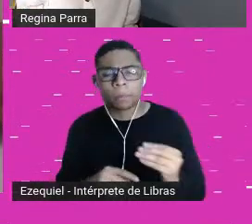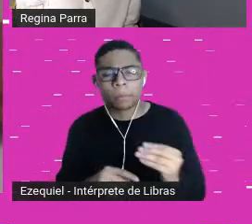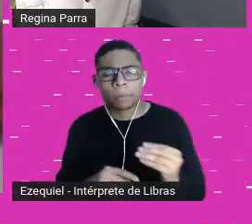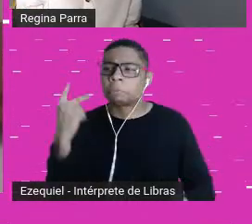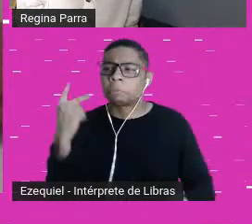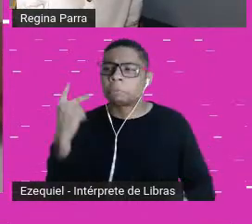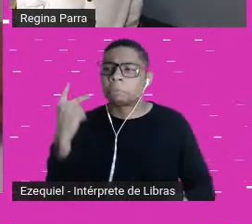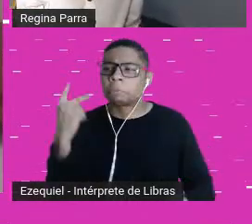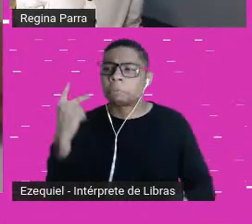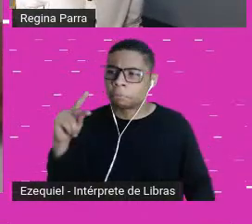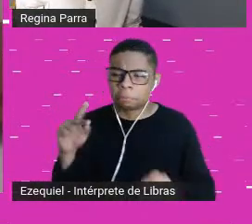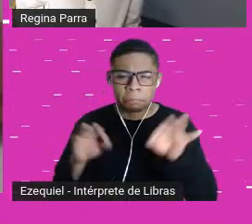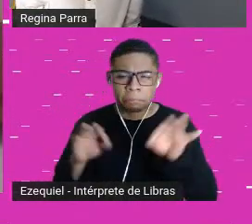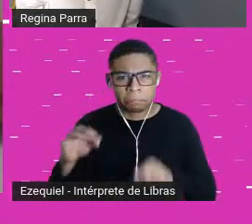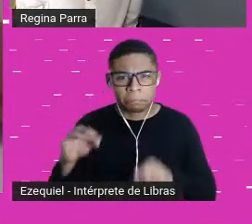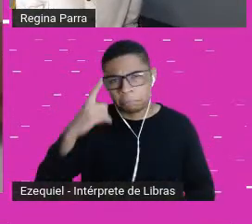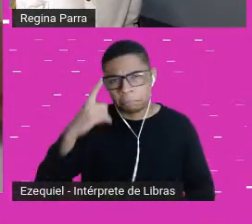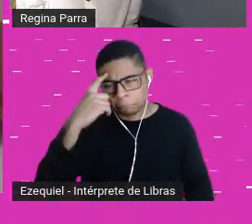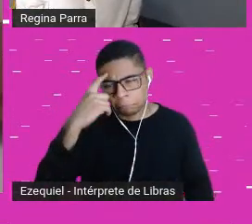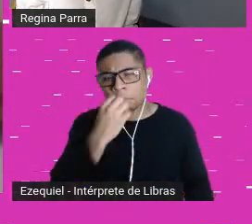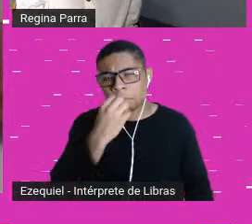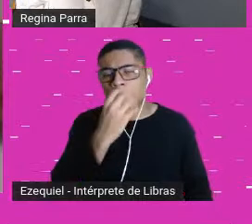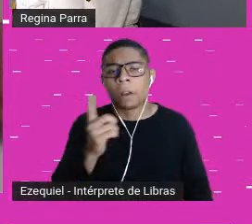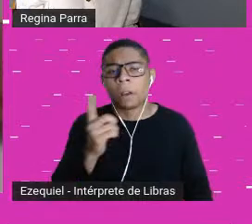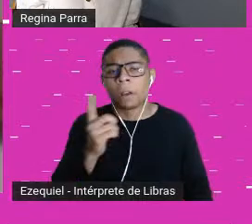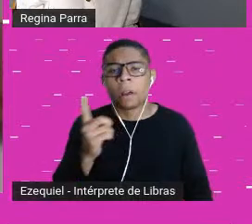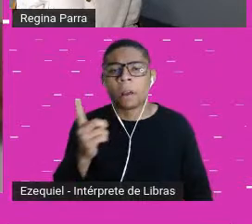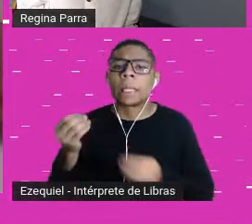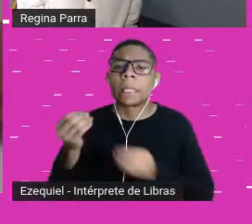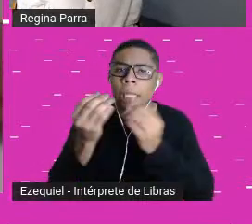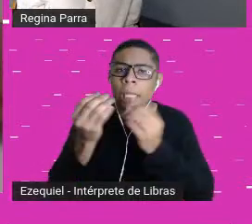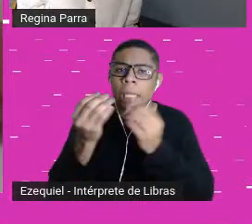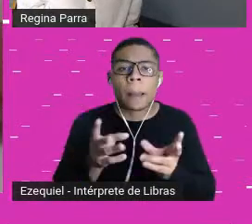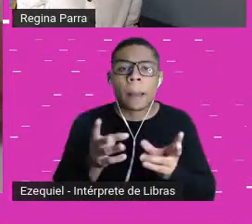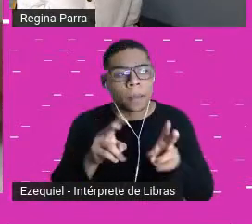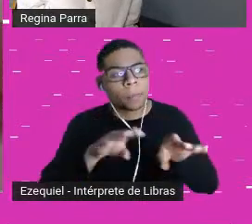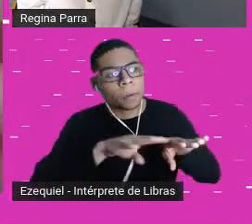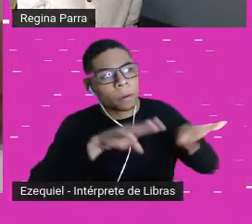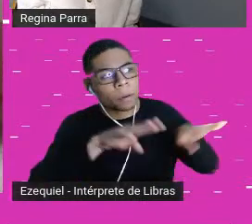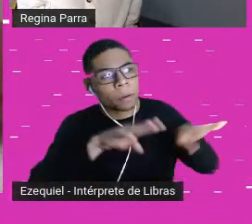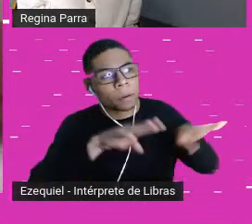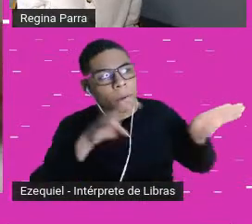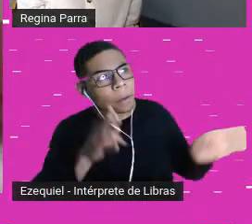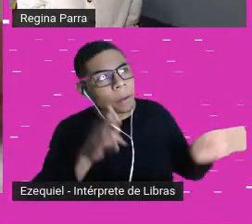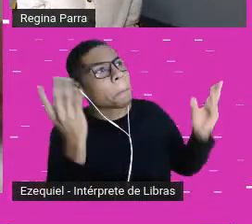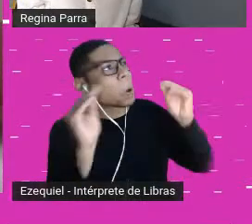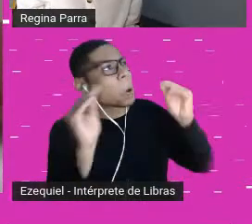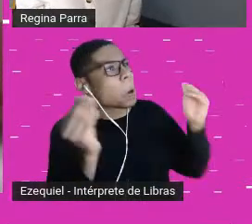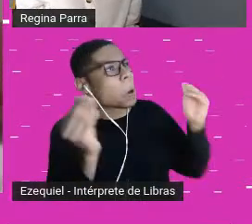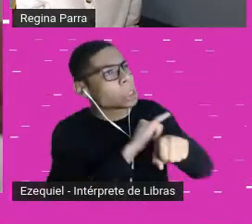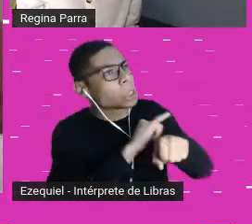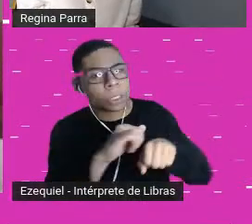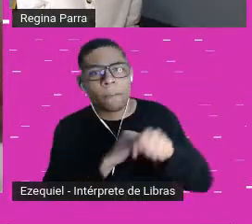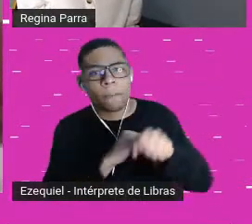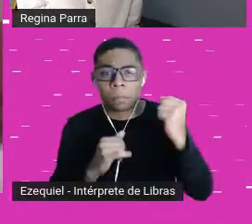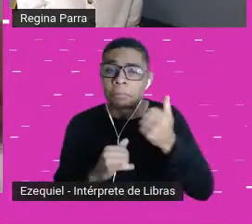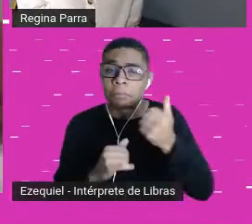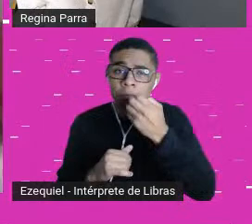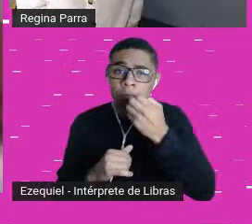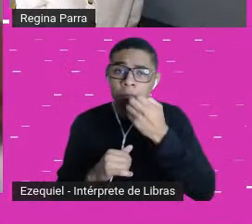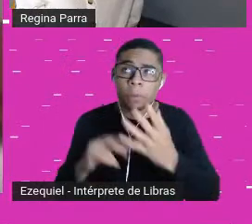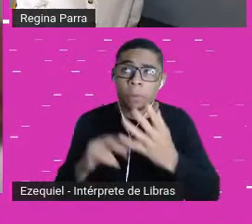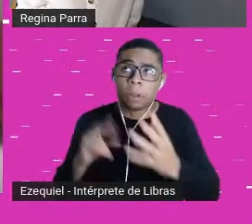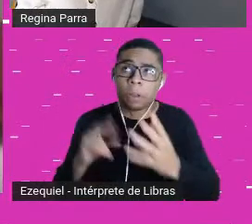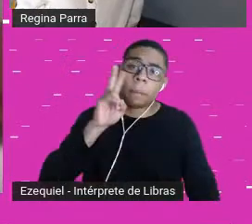transformando aquele galpão. E bem lembrado, já começamos a ensaiar nesse salsichão aí, né, nesse